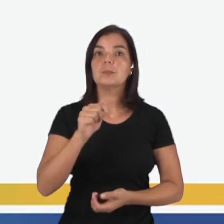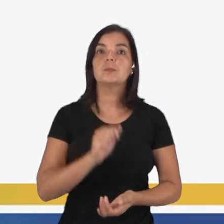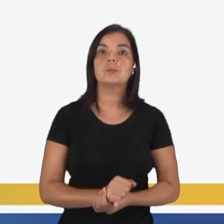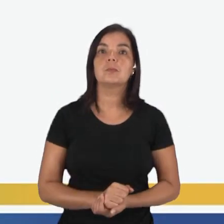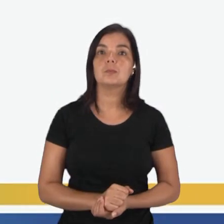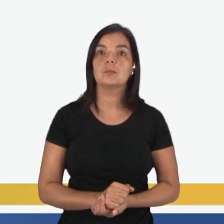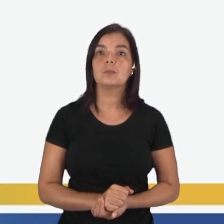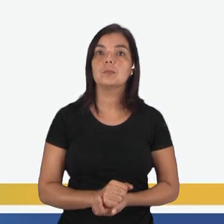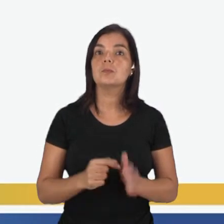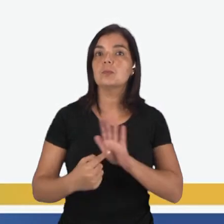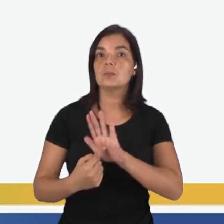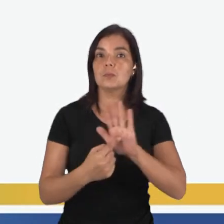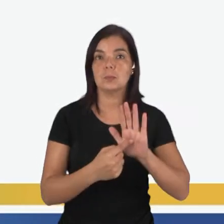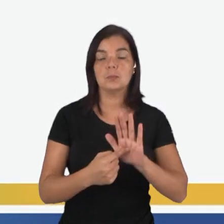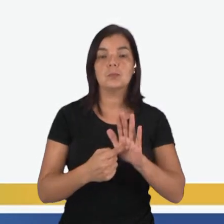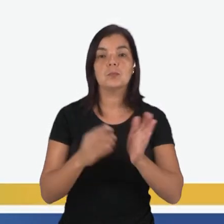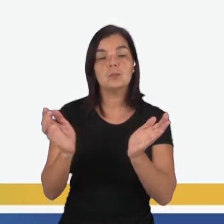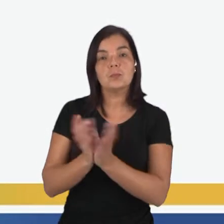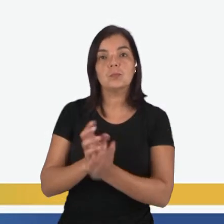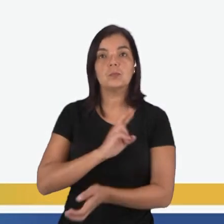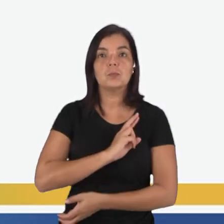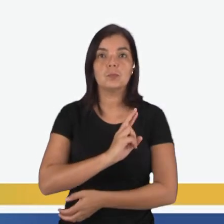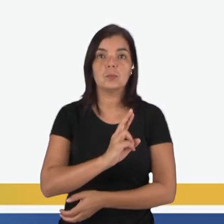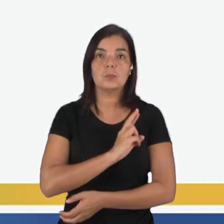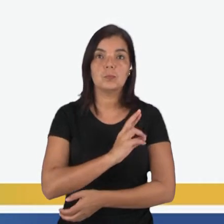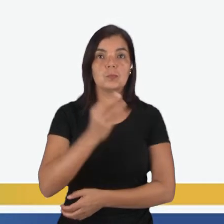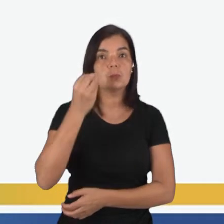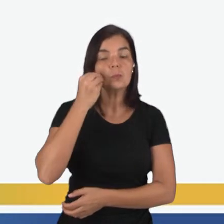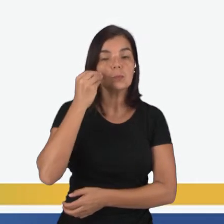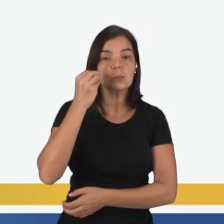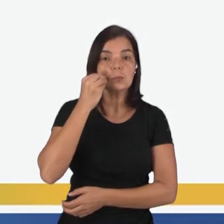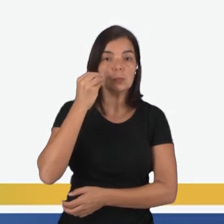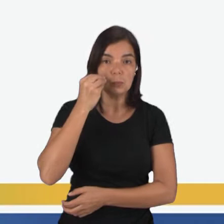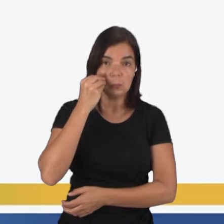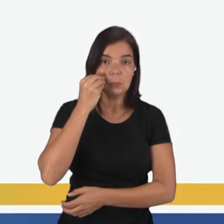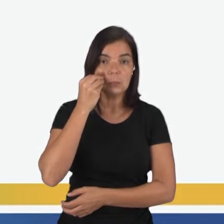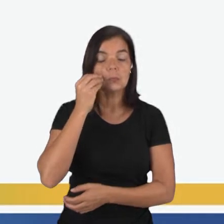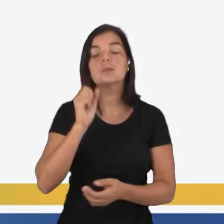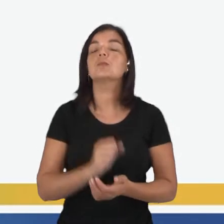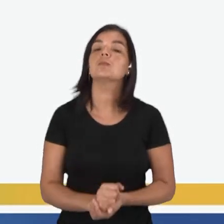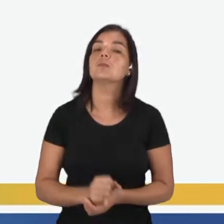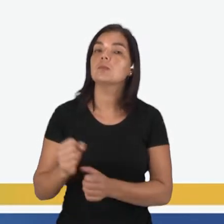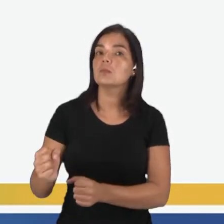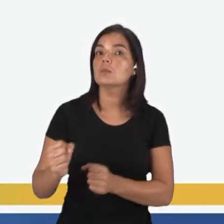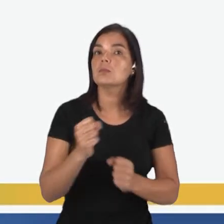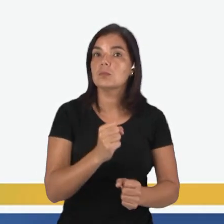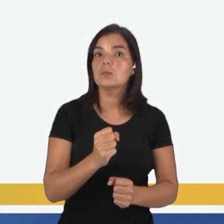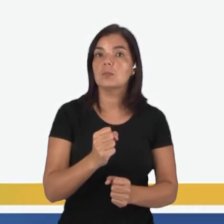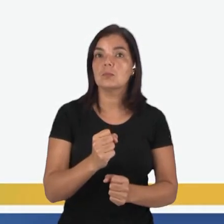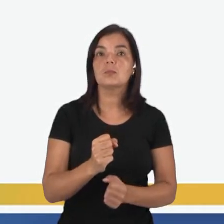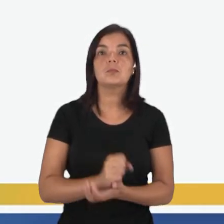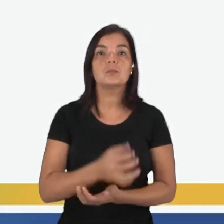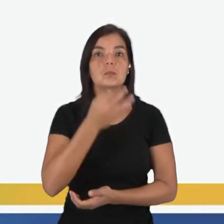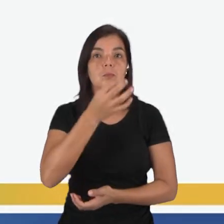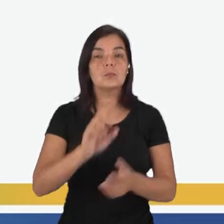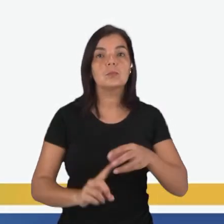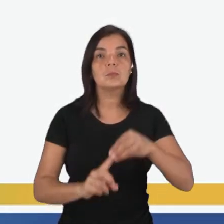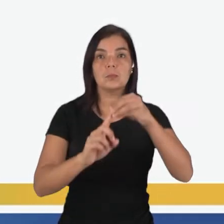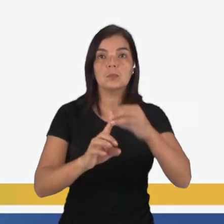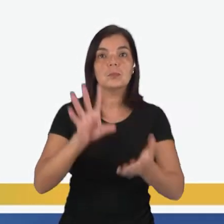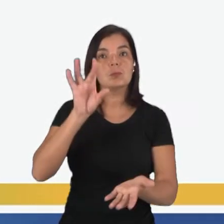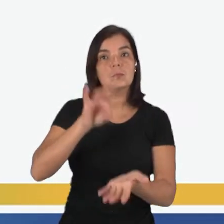é dissimulação de um dado grupo religioso tentando se impor sobre a